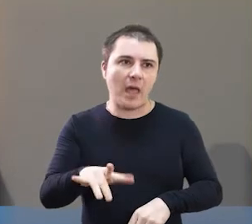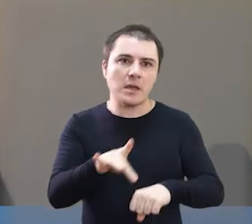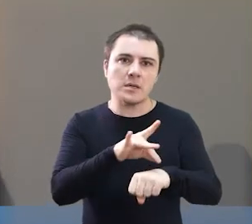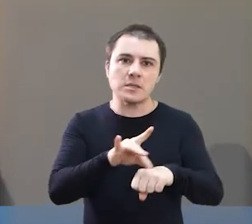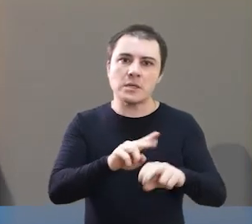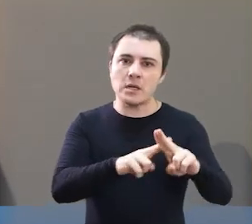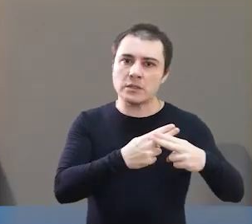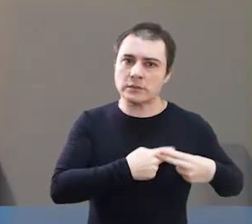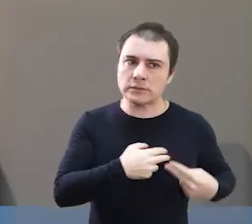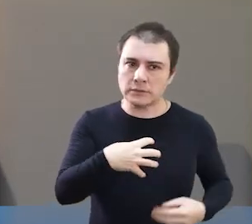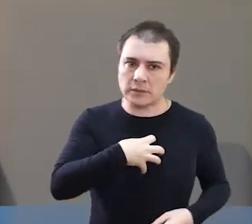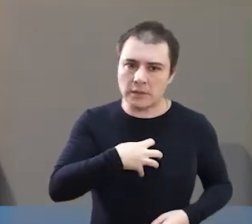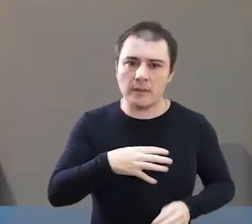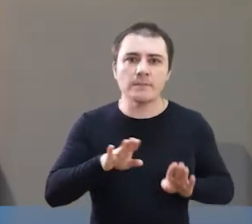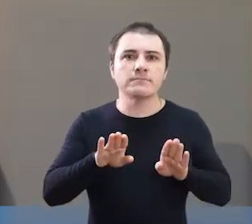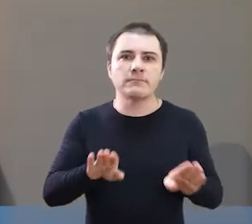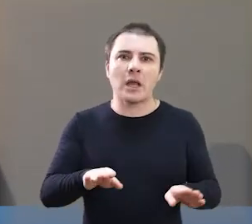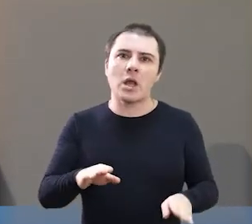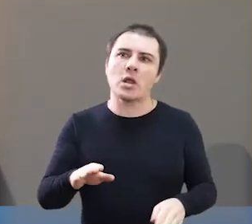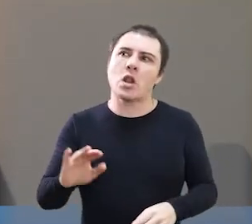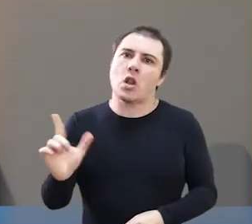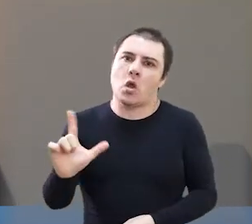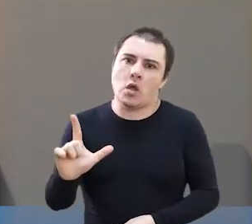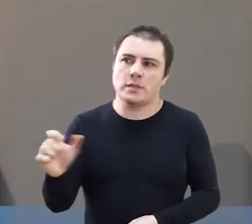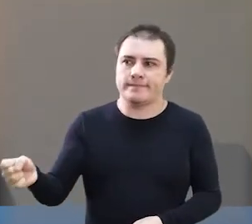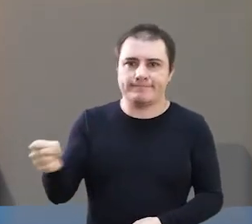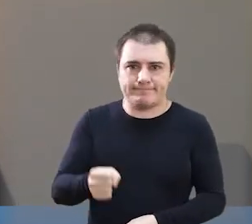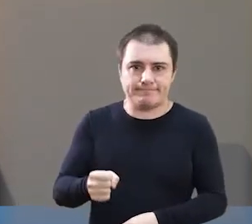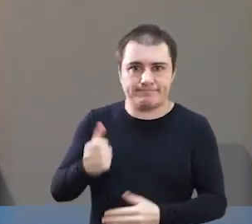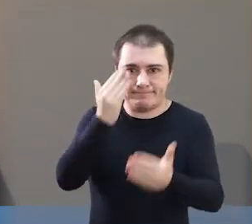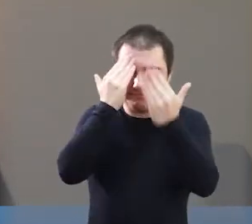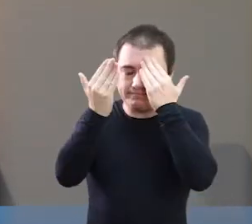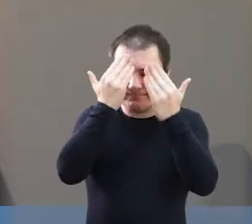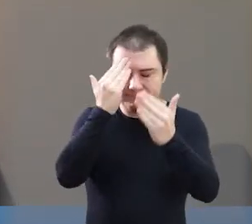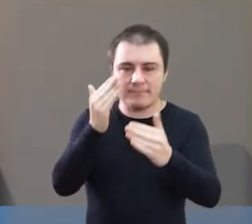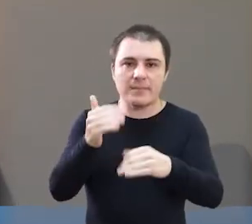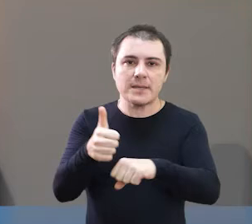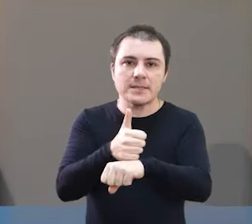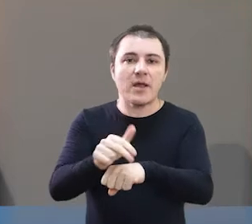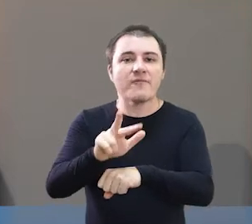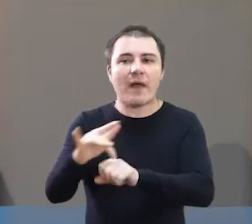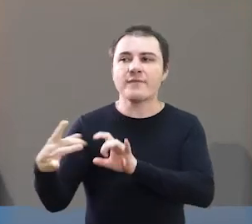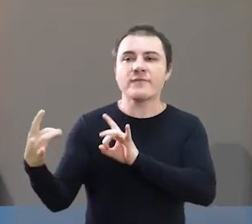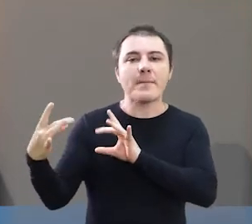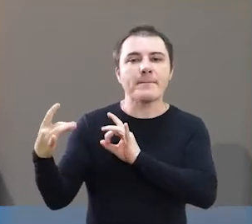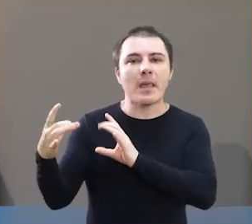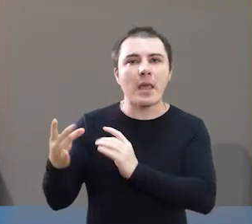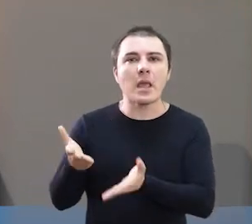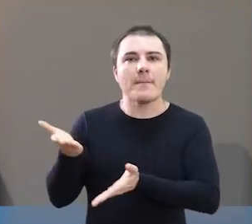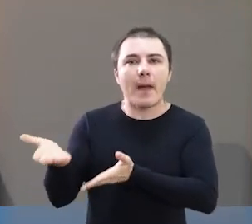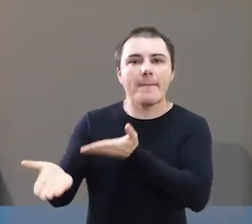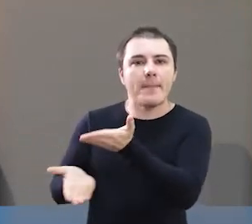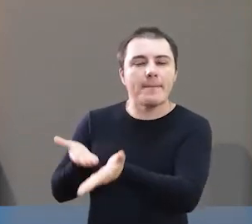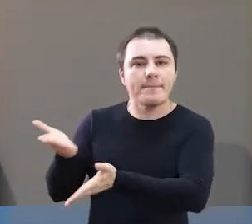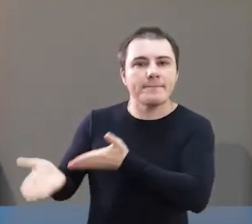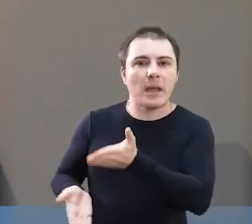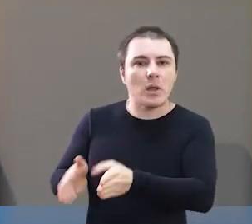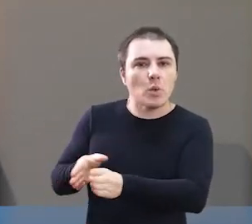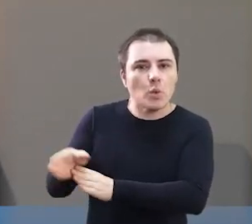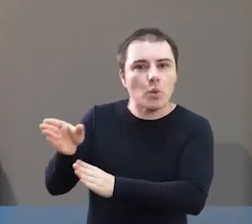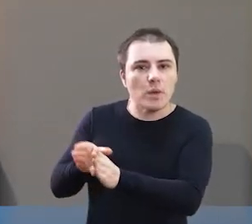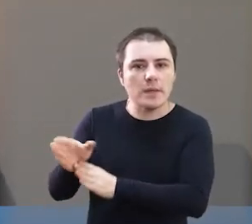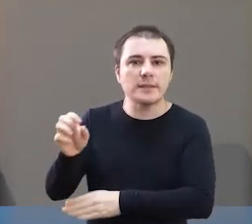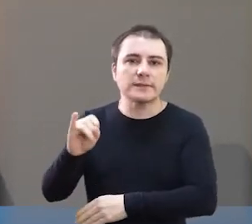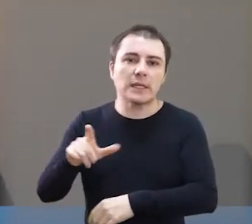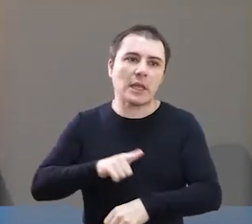de um psicólogo, mas é lógico que o psicólogo vai estar podendo te dar um feedback sobre as fases que você está situado, né? Se você está